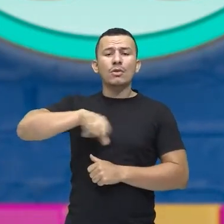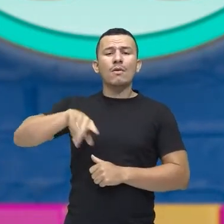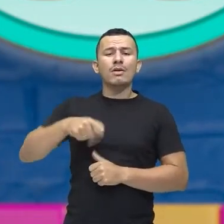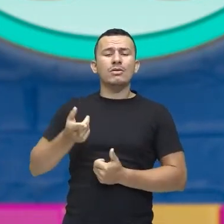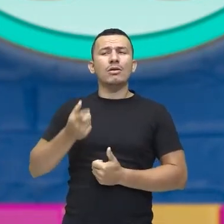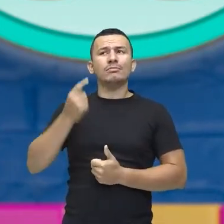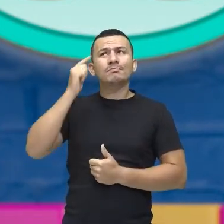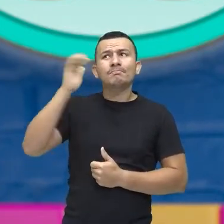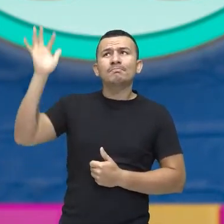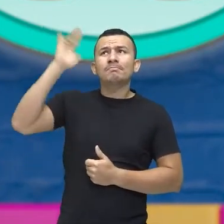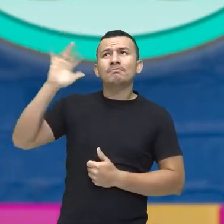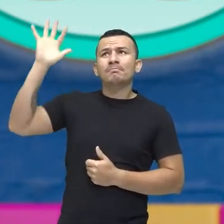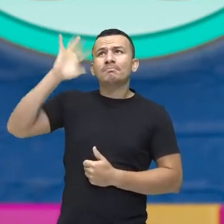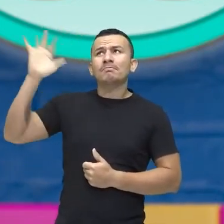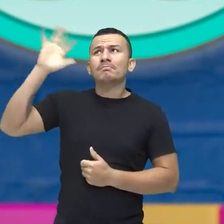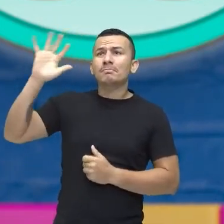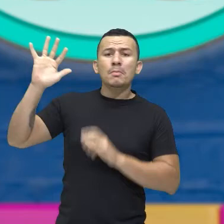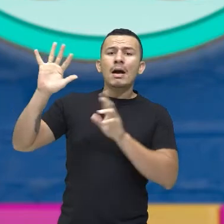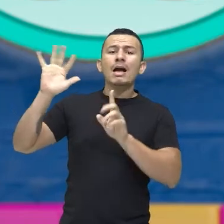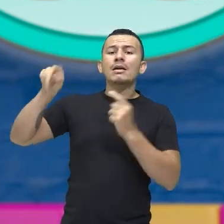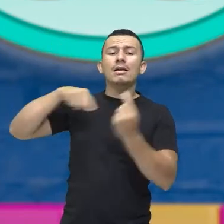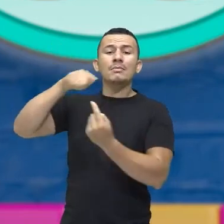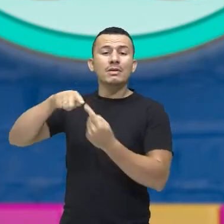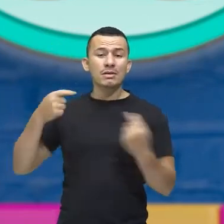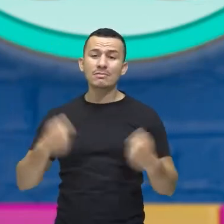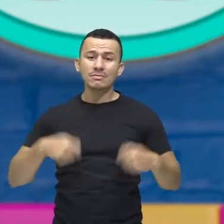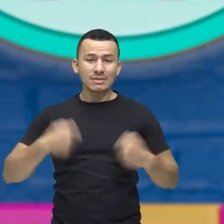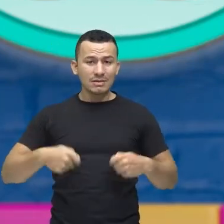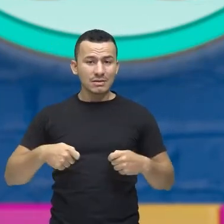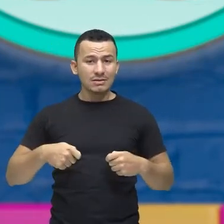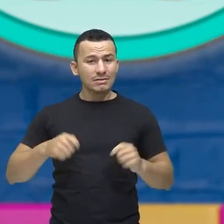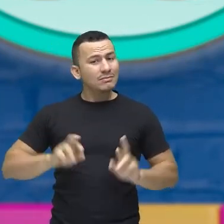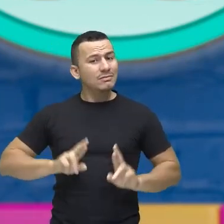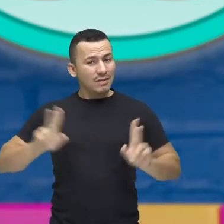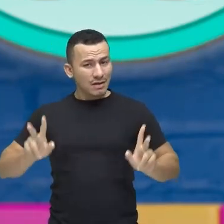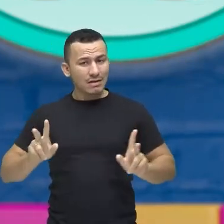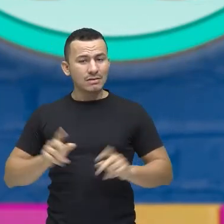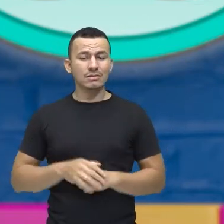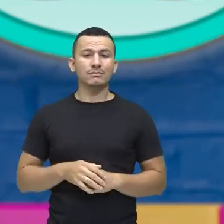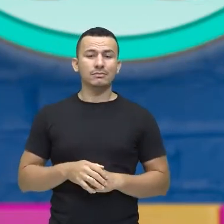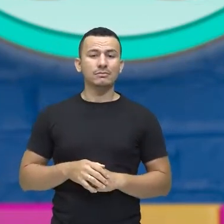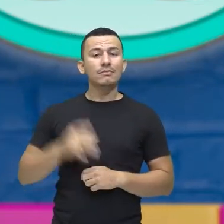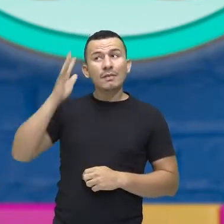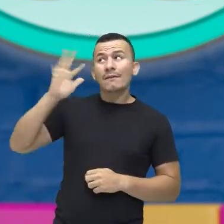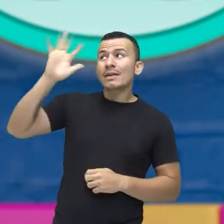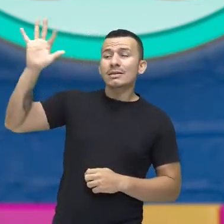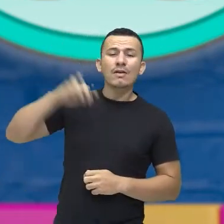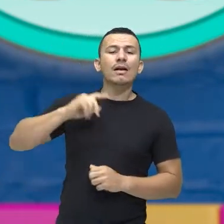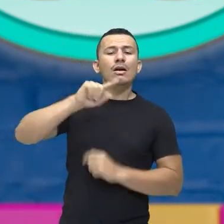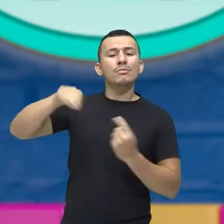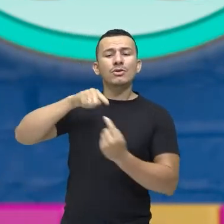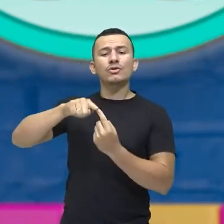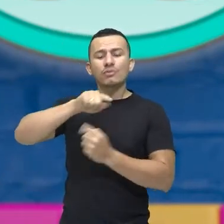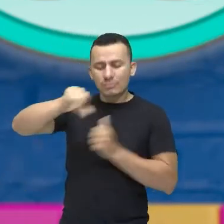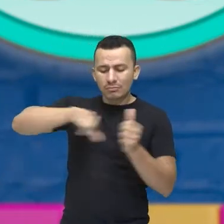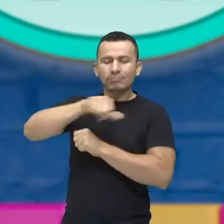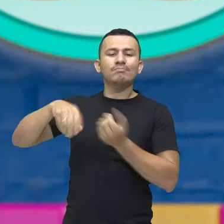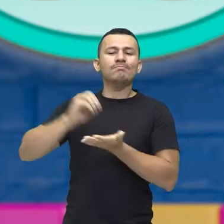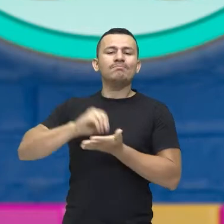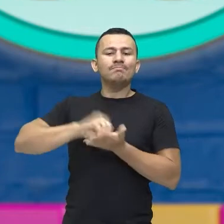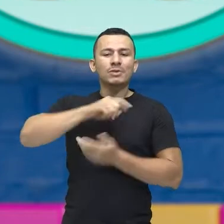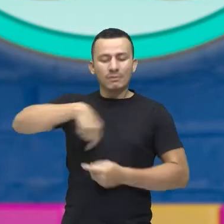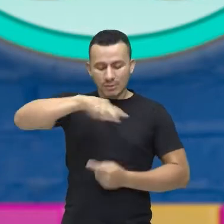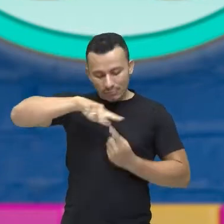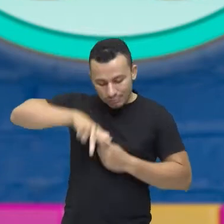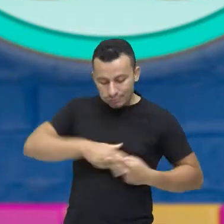reflexão leviana, sem objetivo. Pelo contrário, ela tem o objetivo de trazer as transformações que são necessárias para que